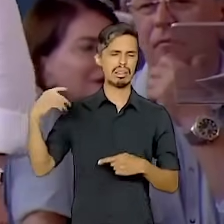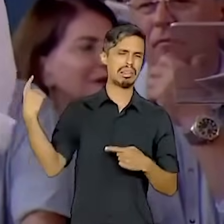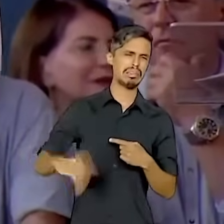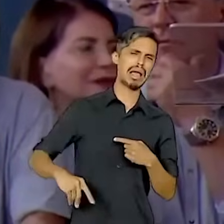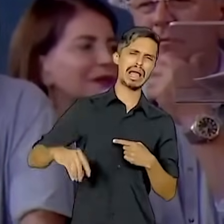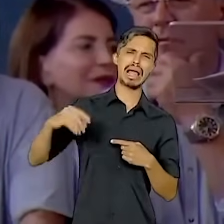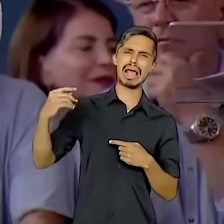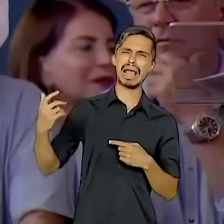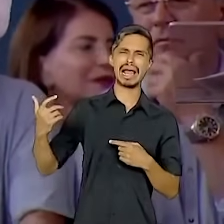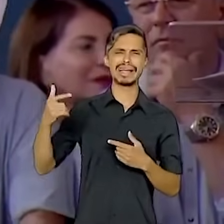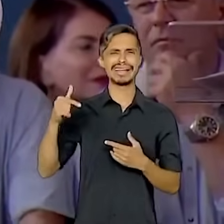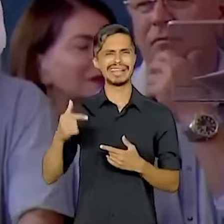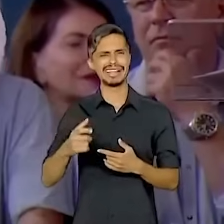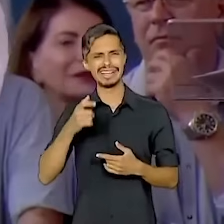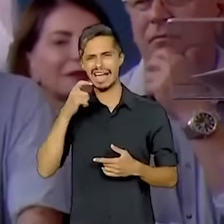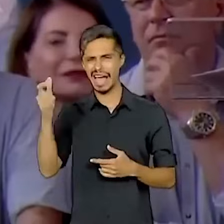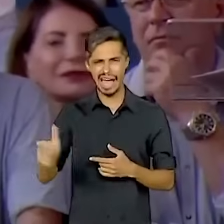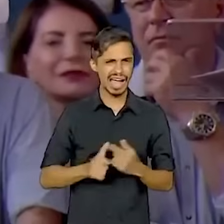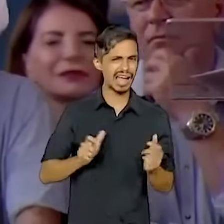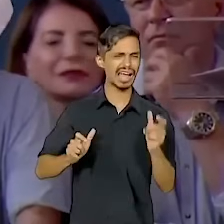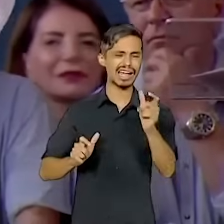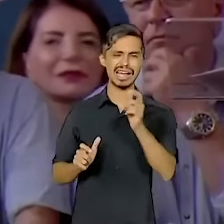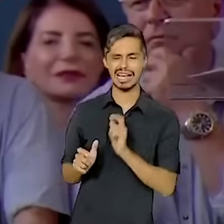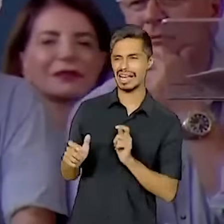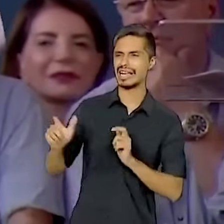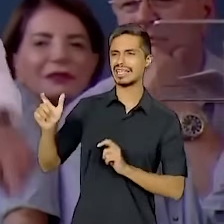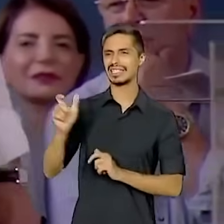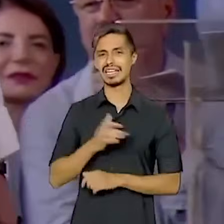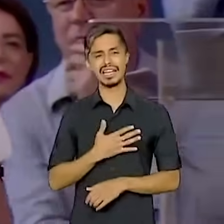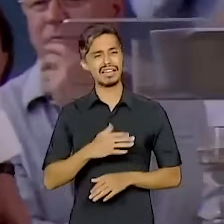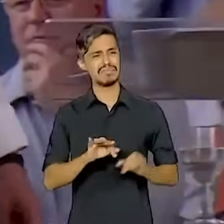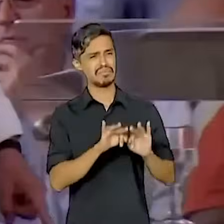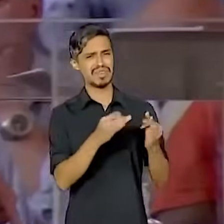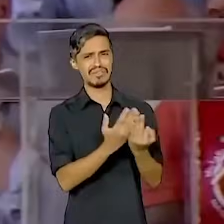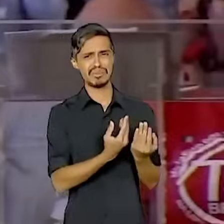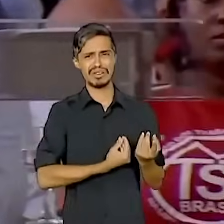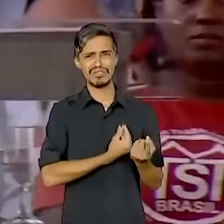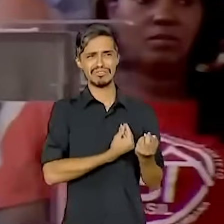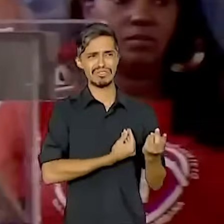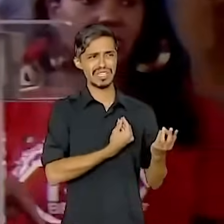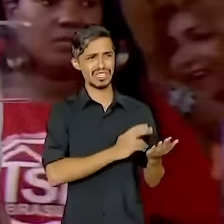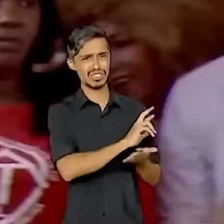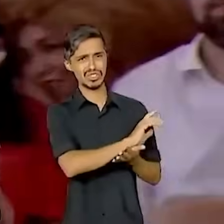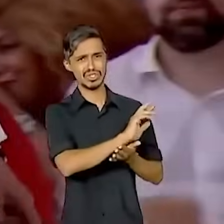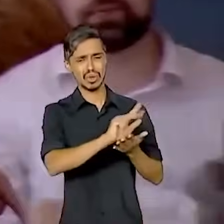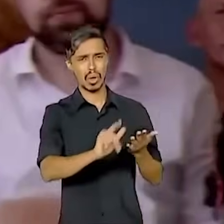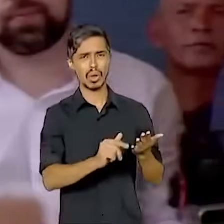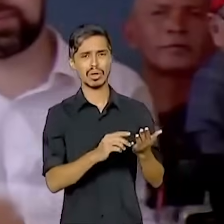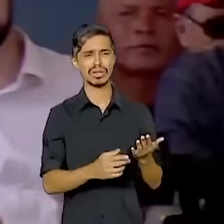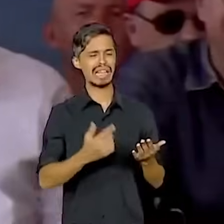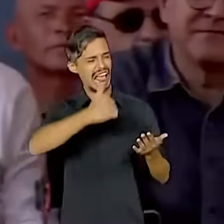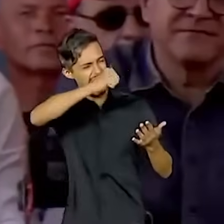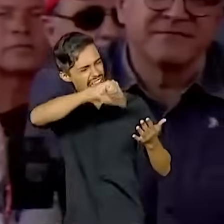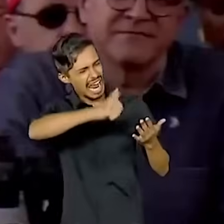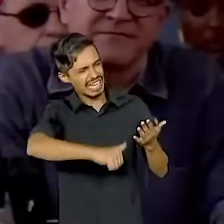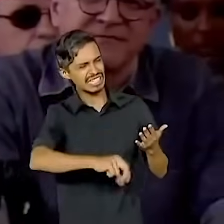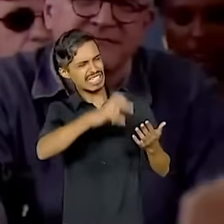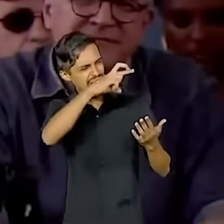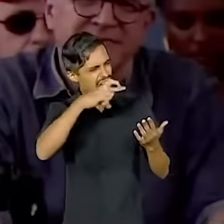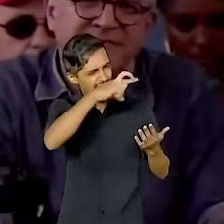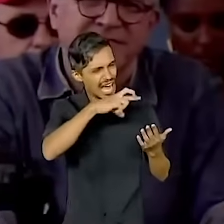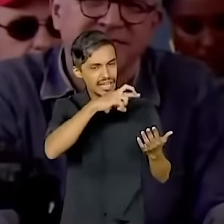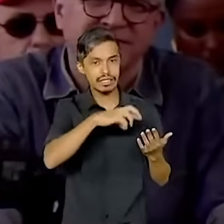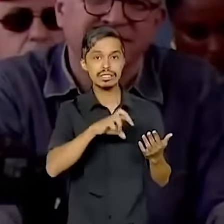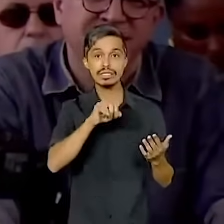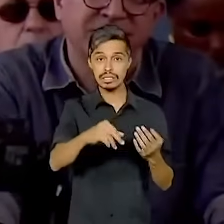achincalhado, tendo a vida da minha família, sabe, vasculhada, quem acreditou em mim e quem foi para a rua